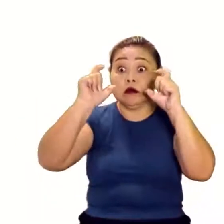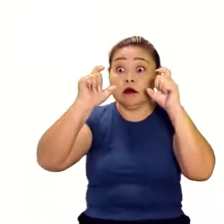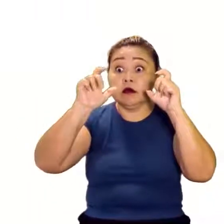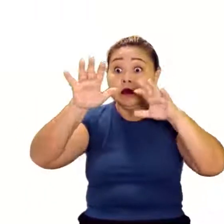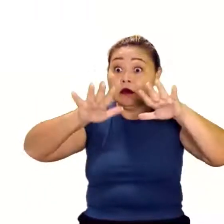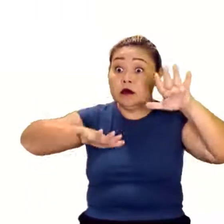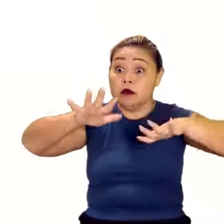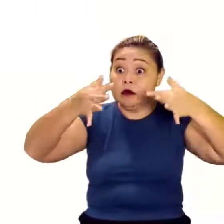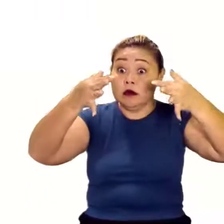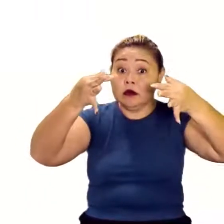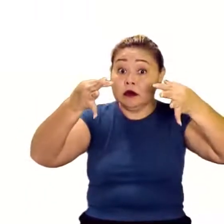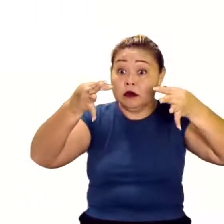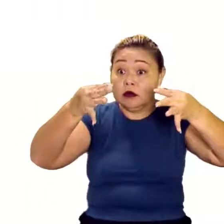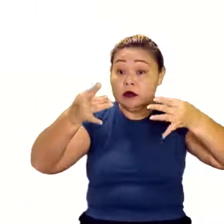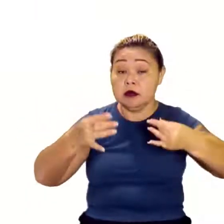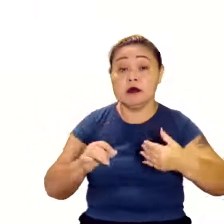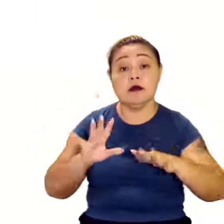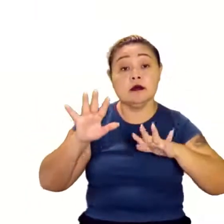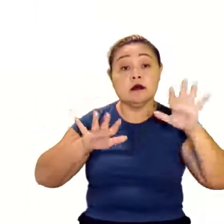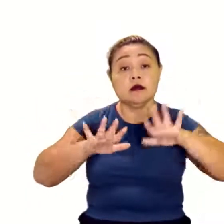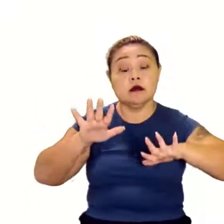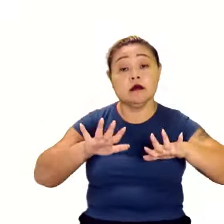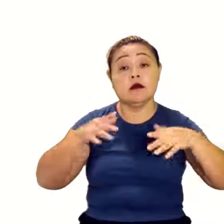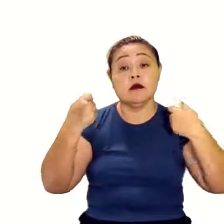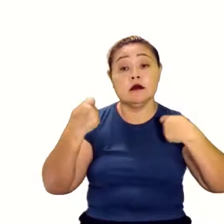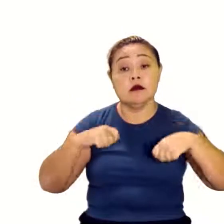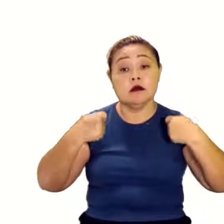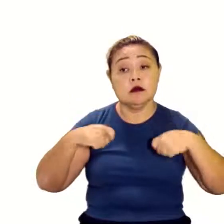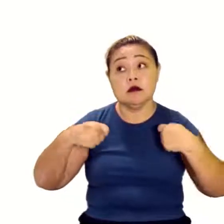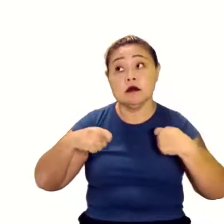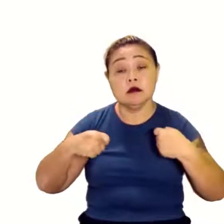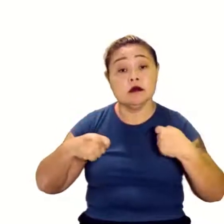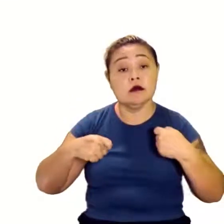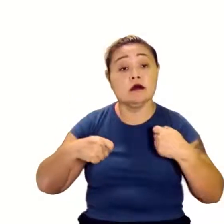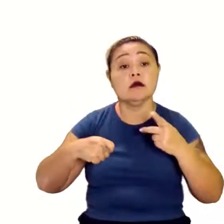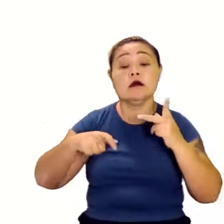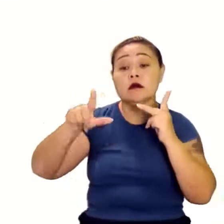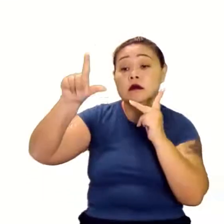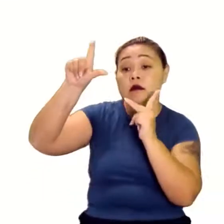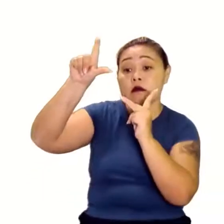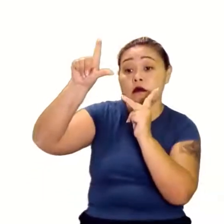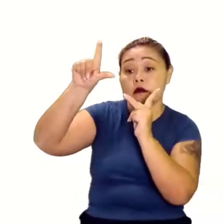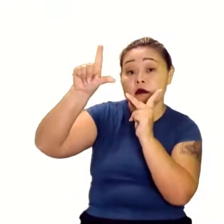a algum detalhe, vamos ver. Algumas vezes precisaremos